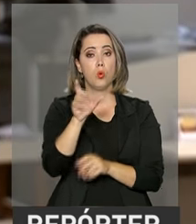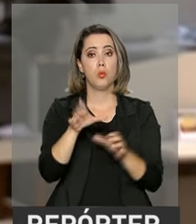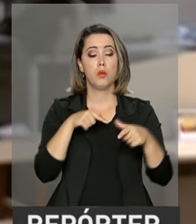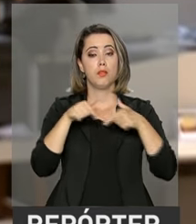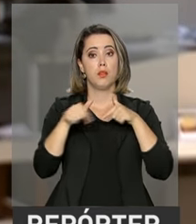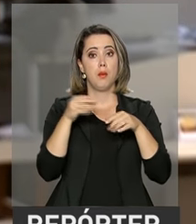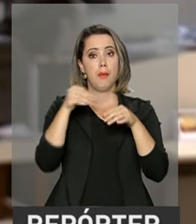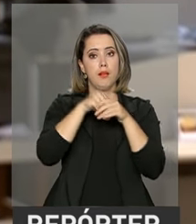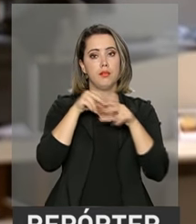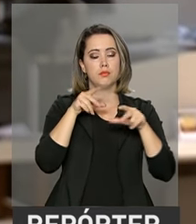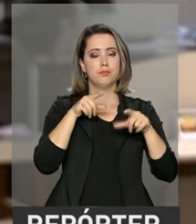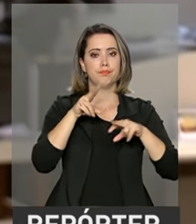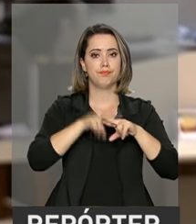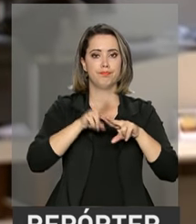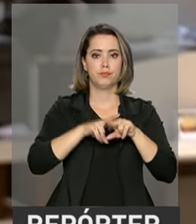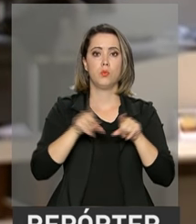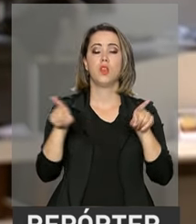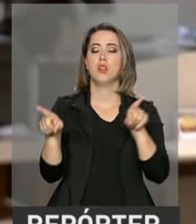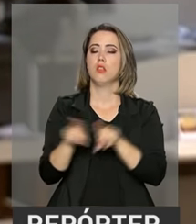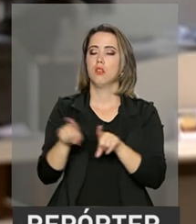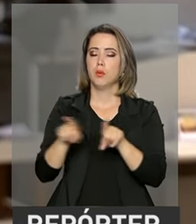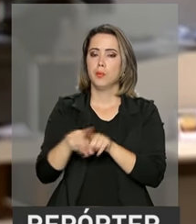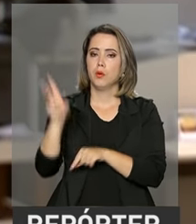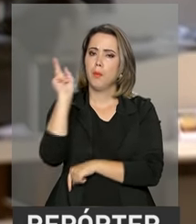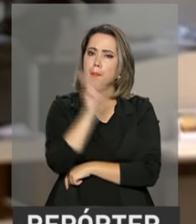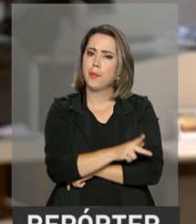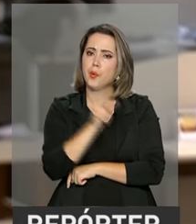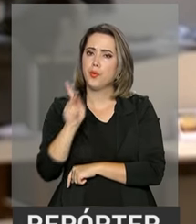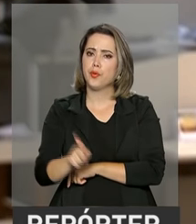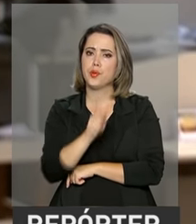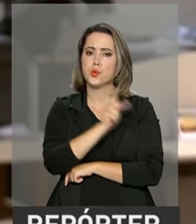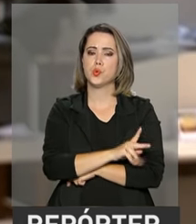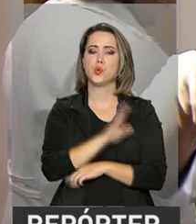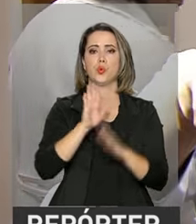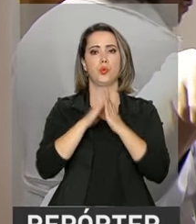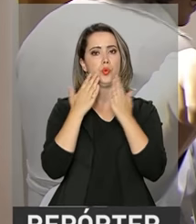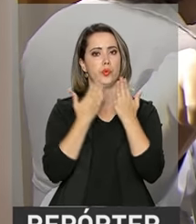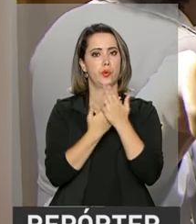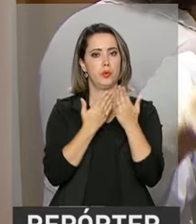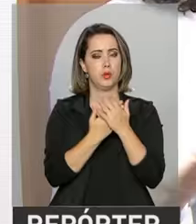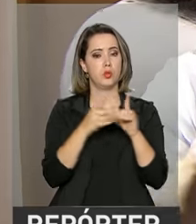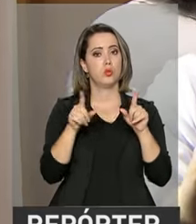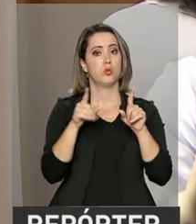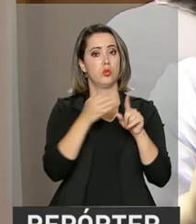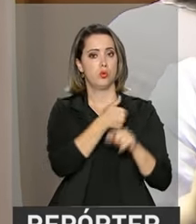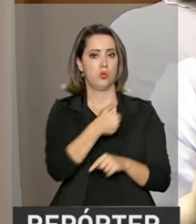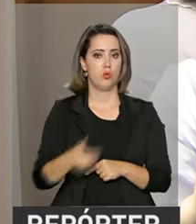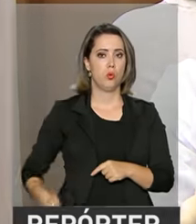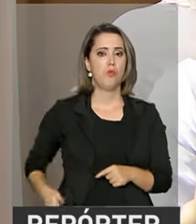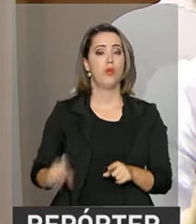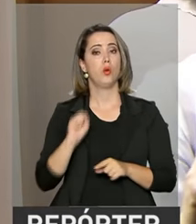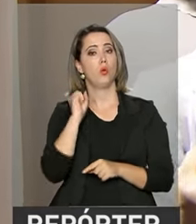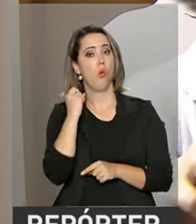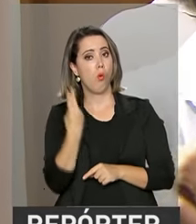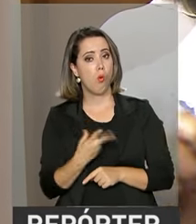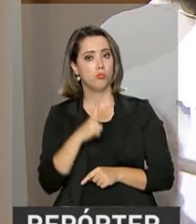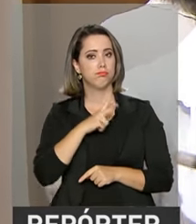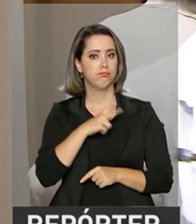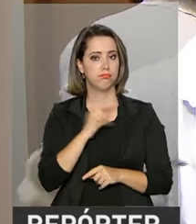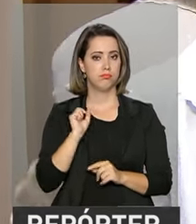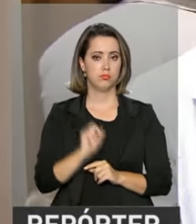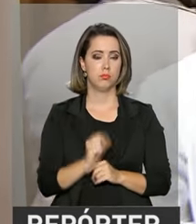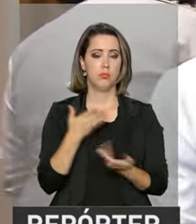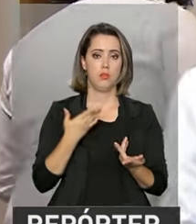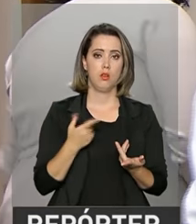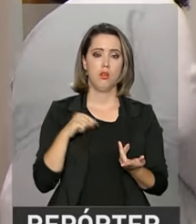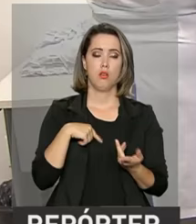ea novidade deste ano professores das redes pública e particular a escolha dos grupos prioritários segue recomendação da organização